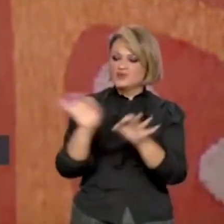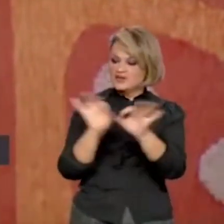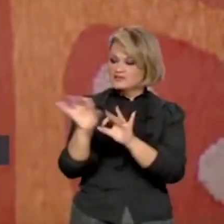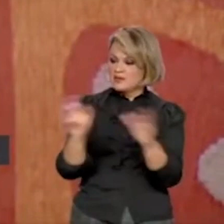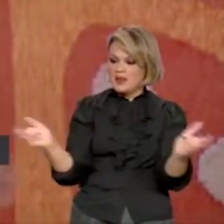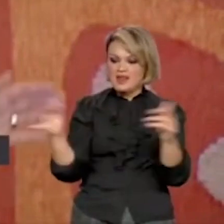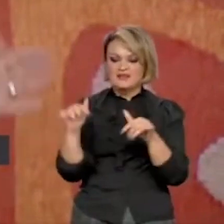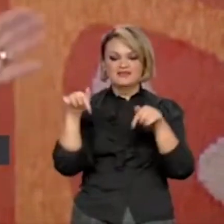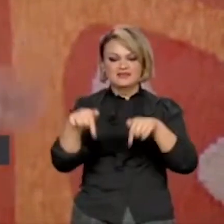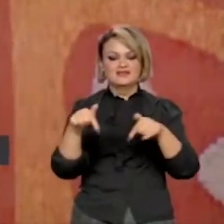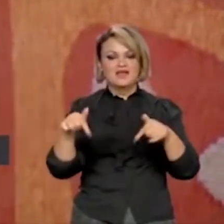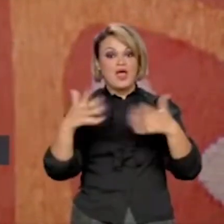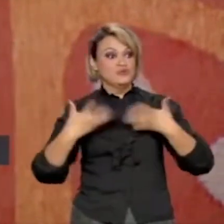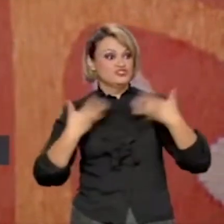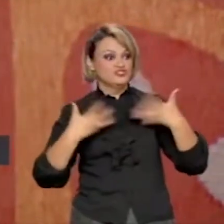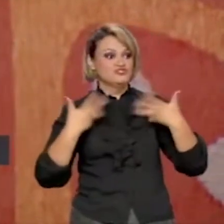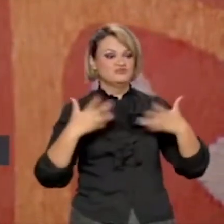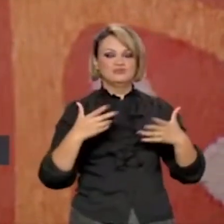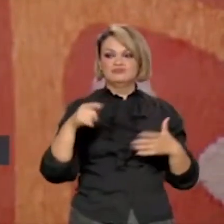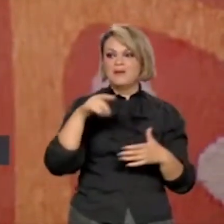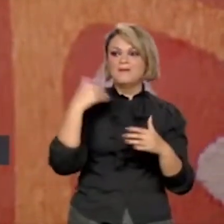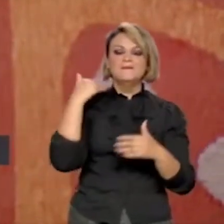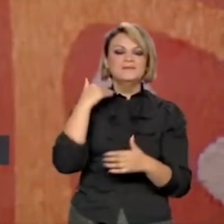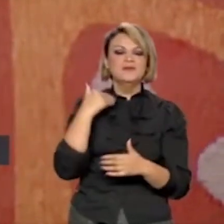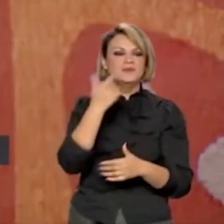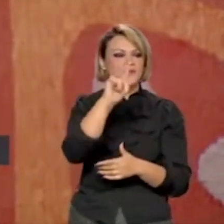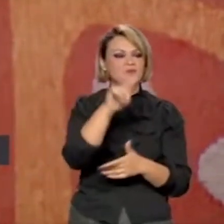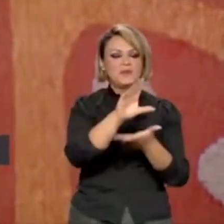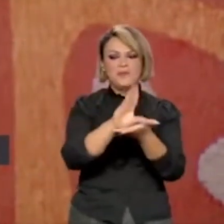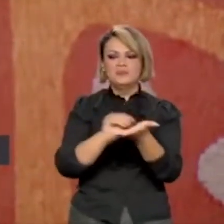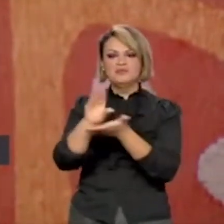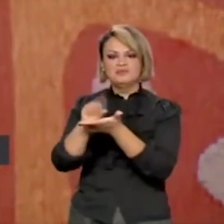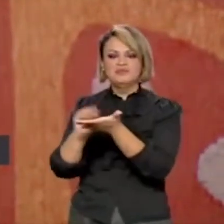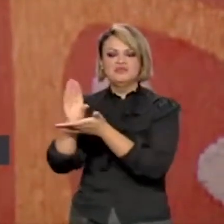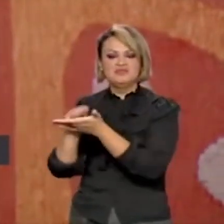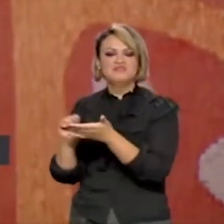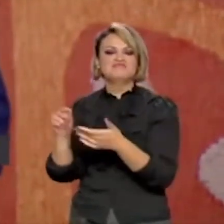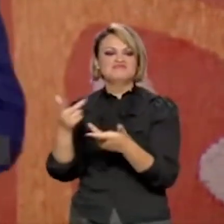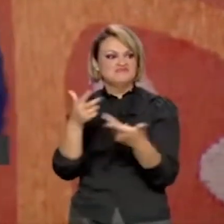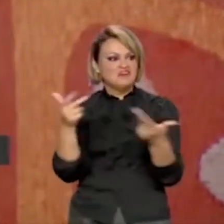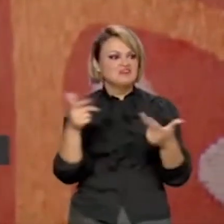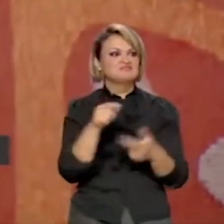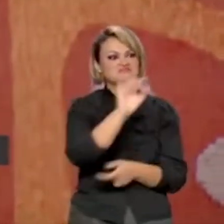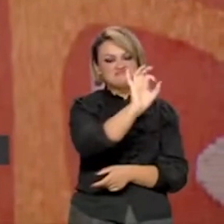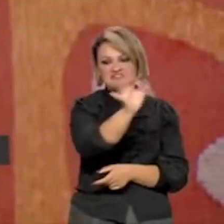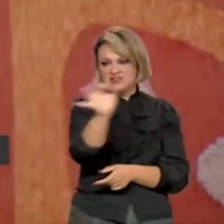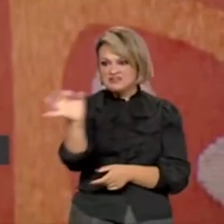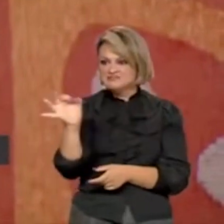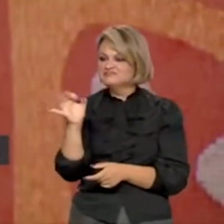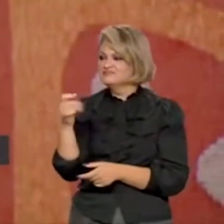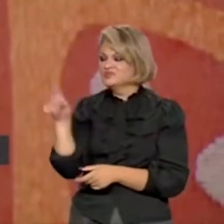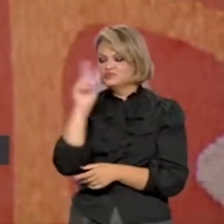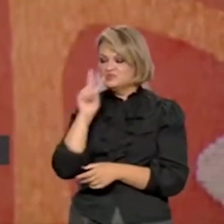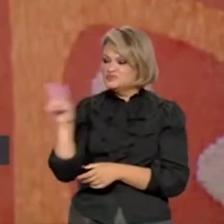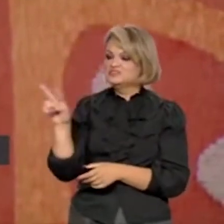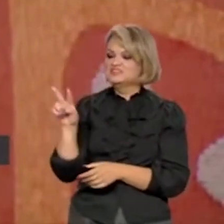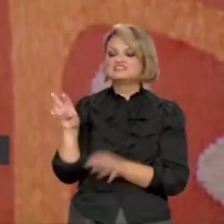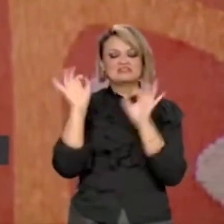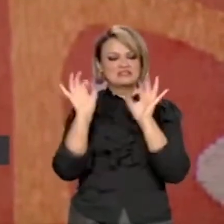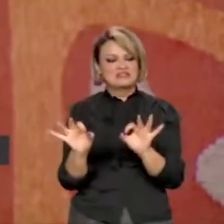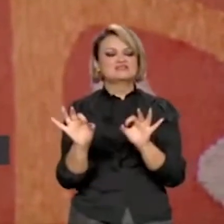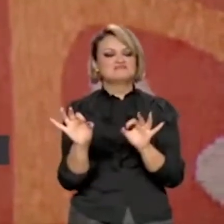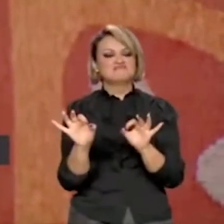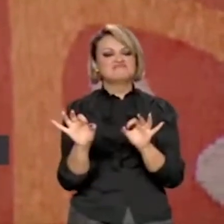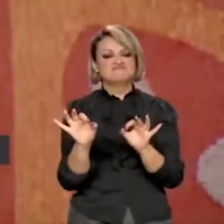Pleno é um estímulo para os outros bancos viu Mercadante Rita Paulo Câmara todos certamente